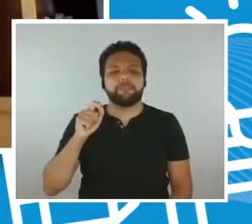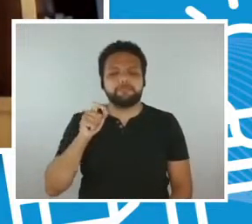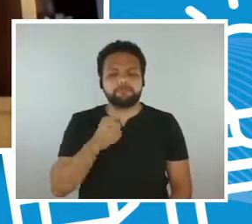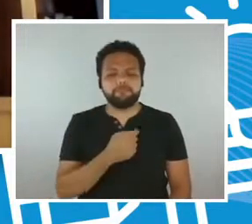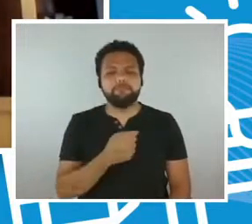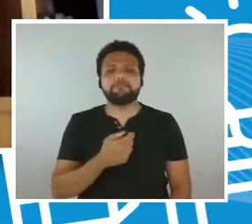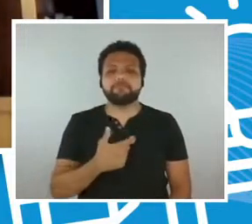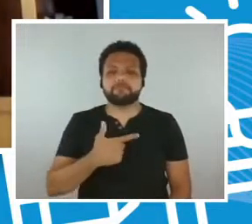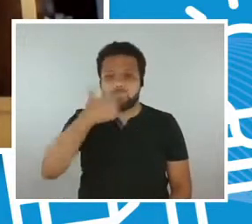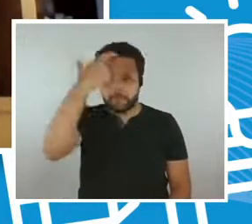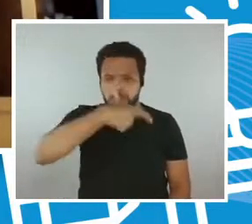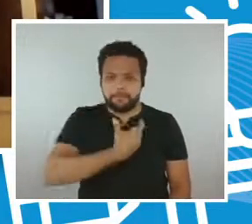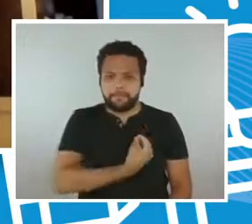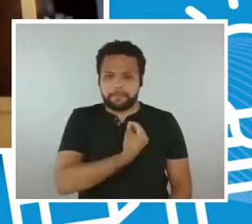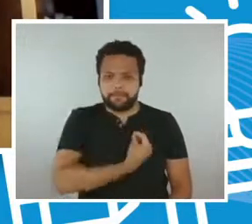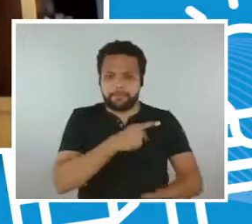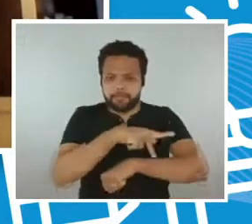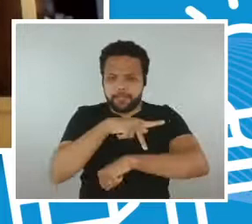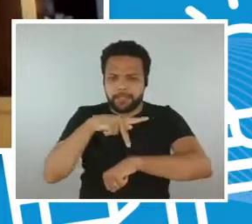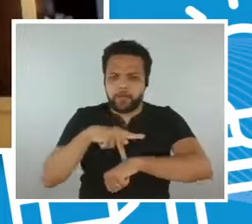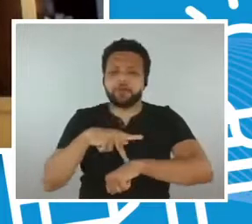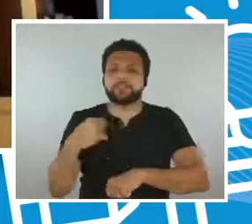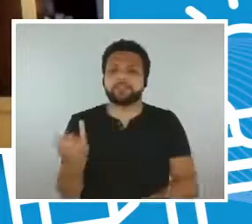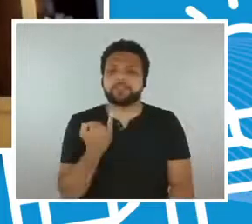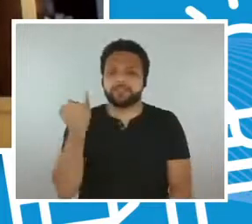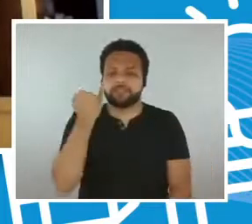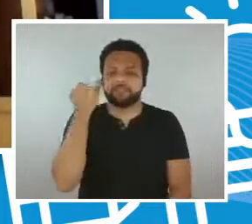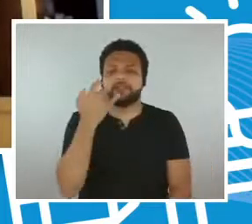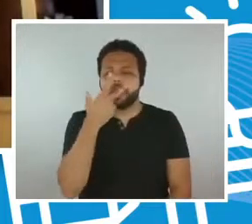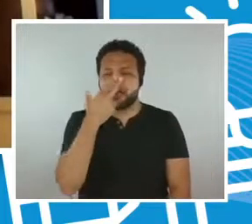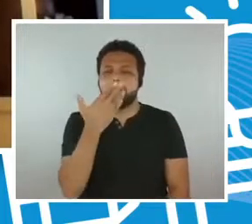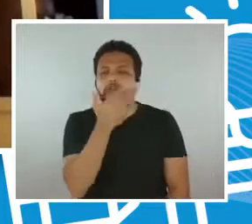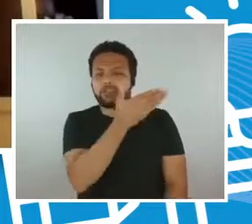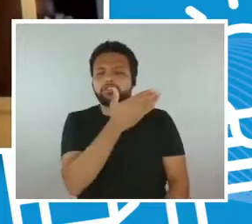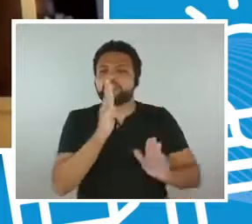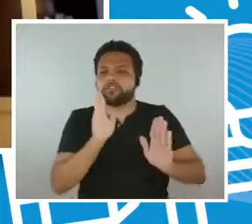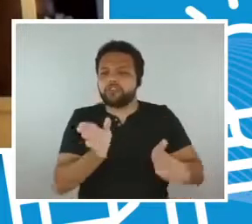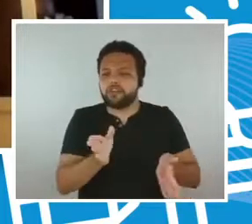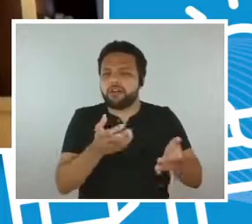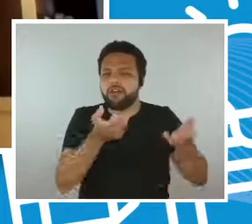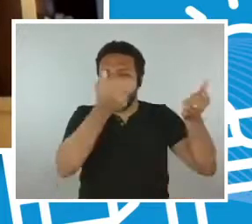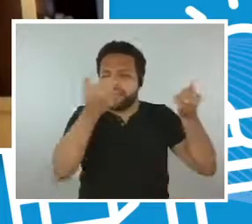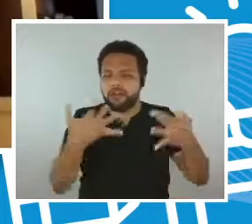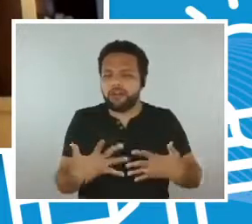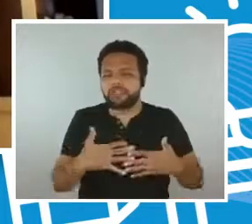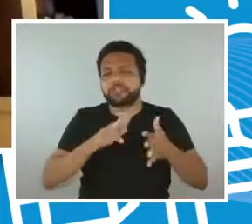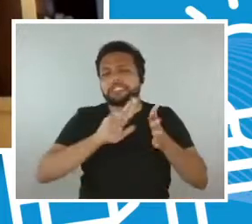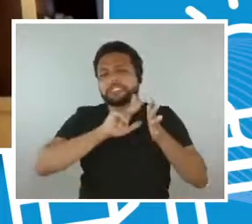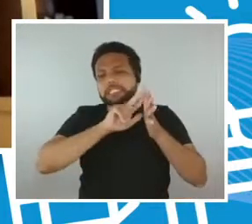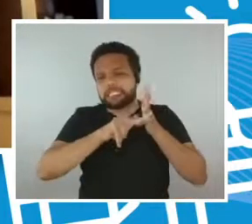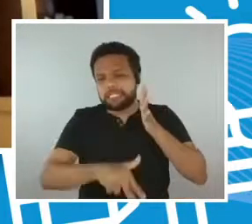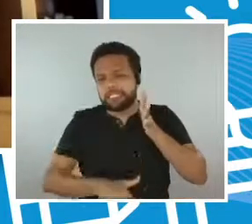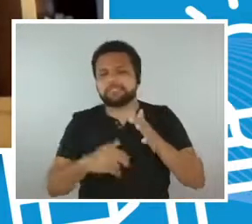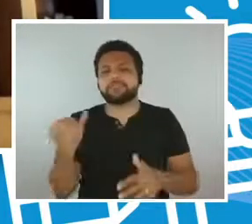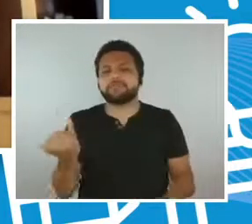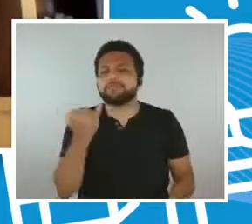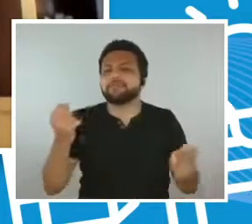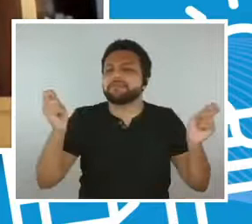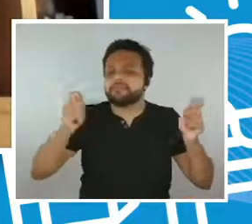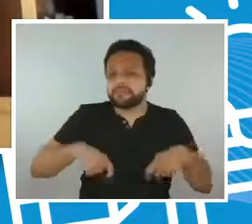ocorrer de muitas formas, né? Acho que você mesma aí na sua fala trouxe várias coisas que são possíveis